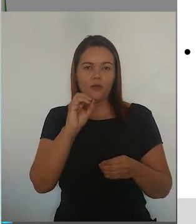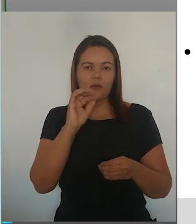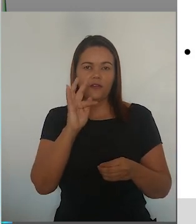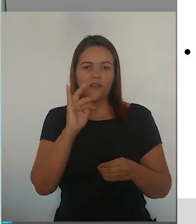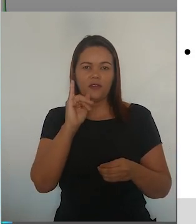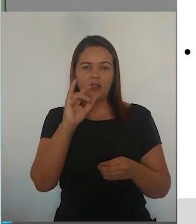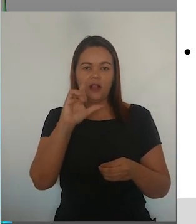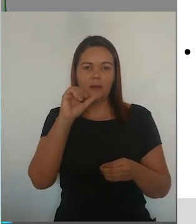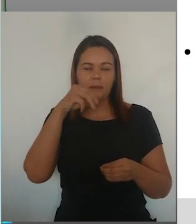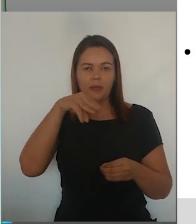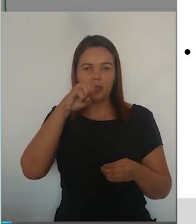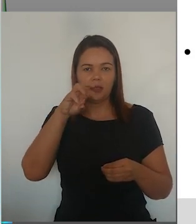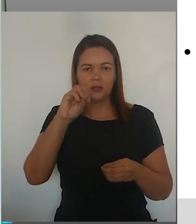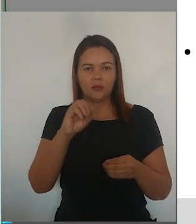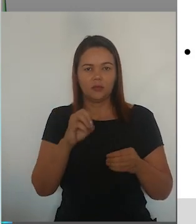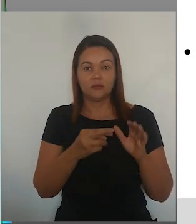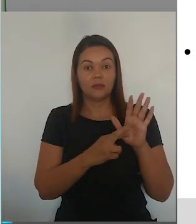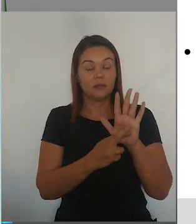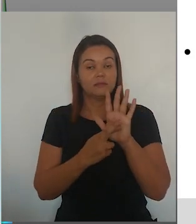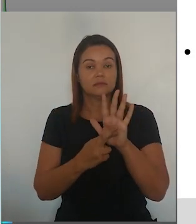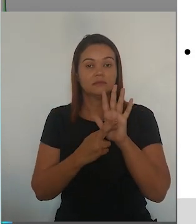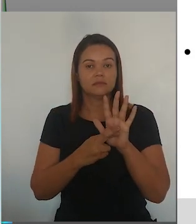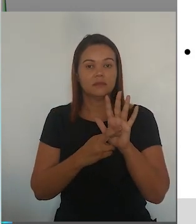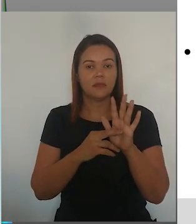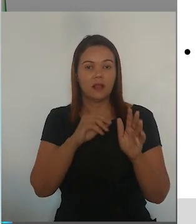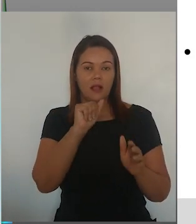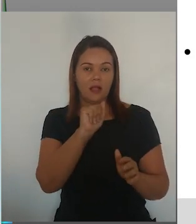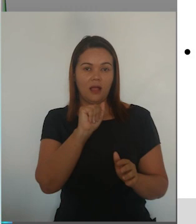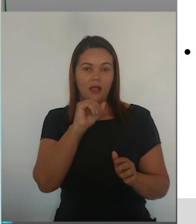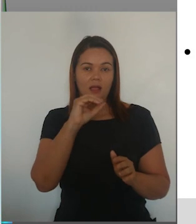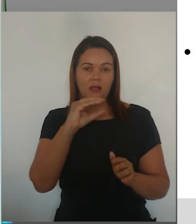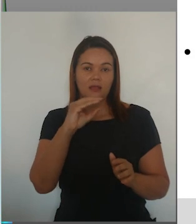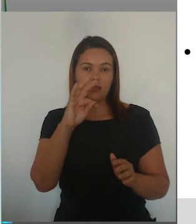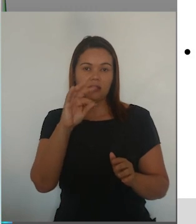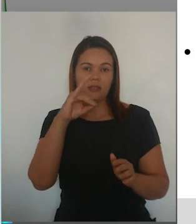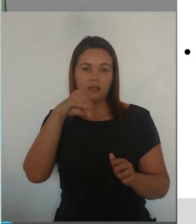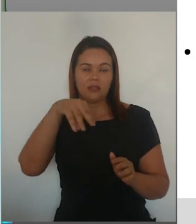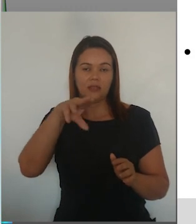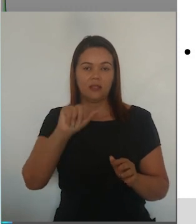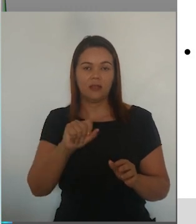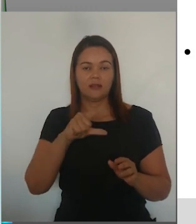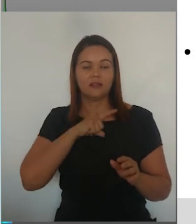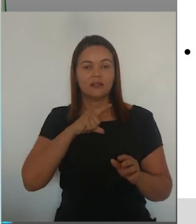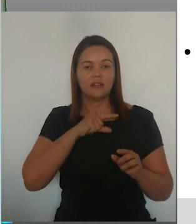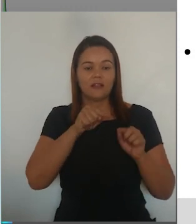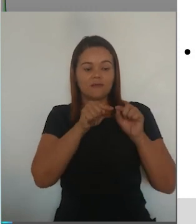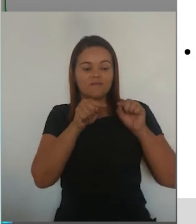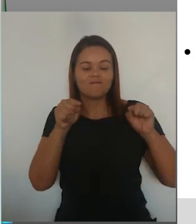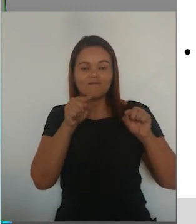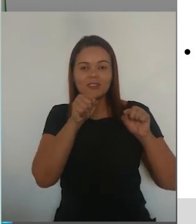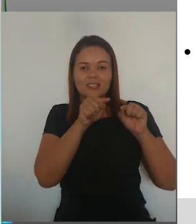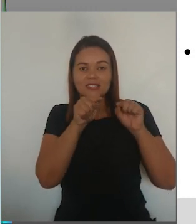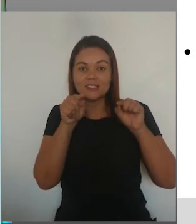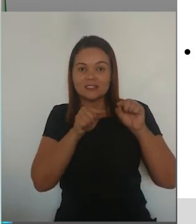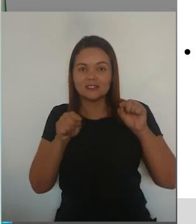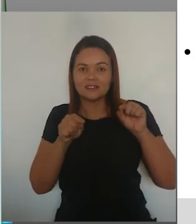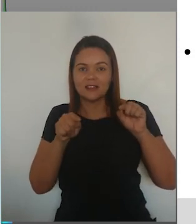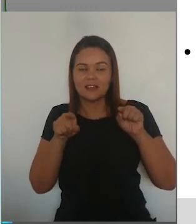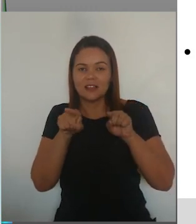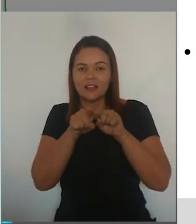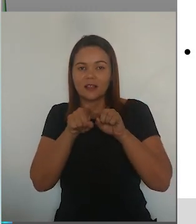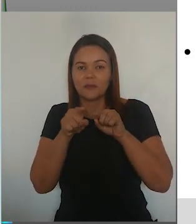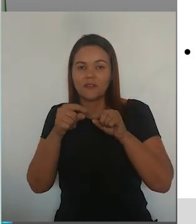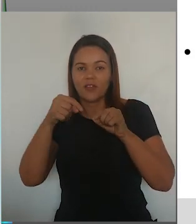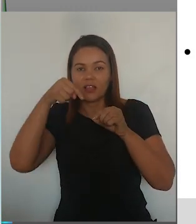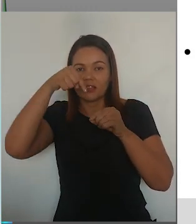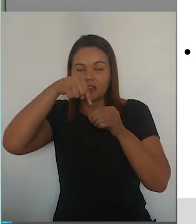são representados pela actina, que origina-se na linha Z e